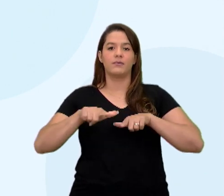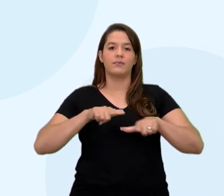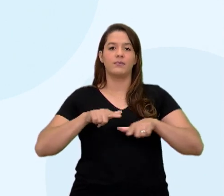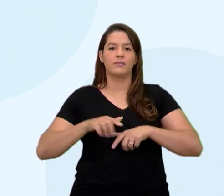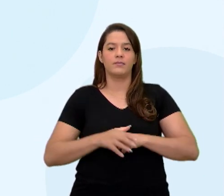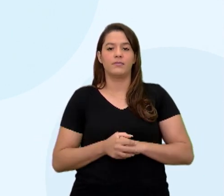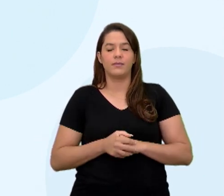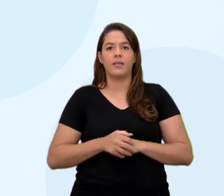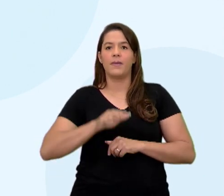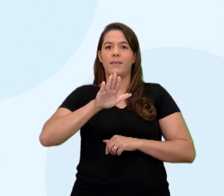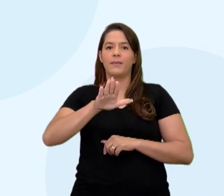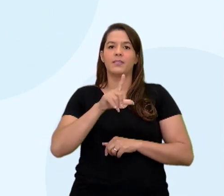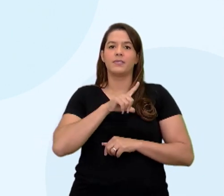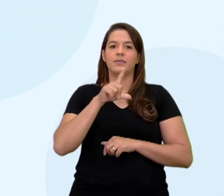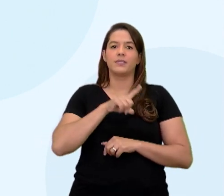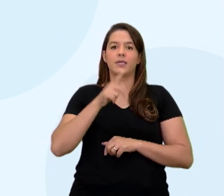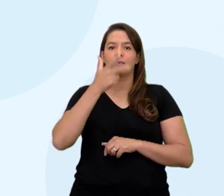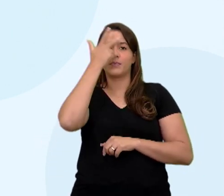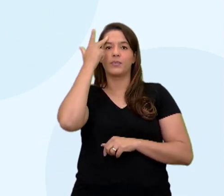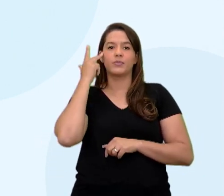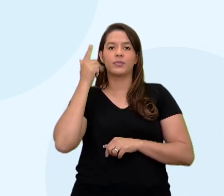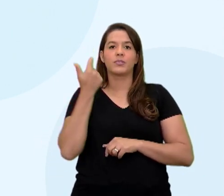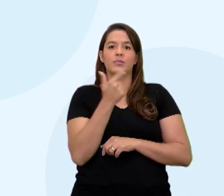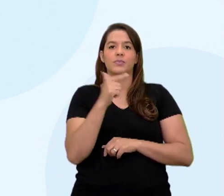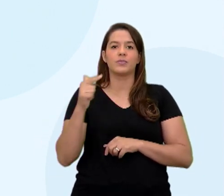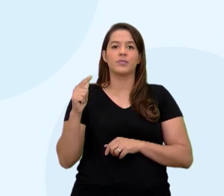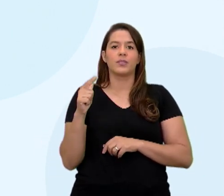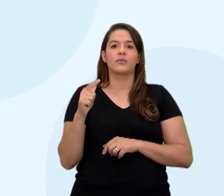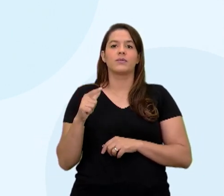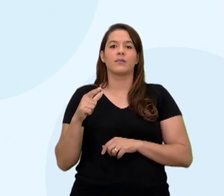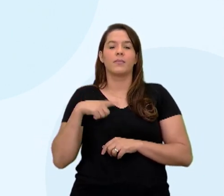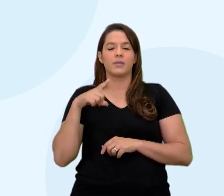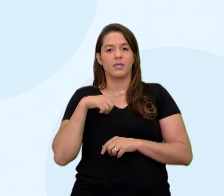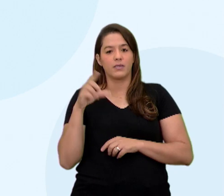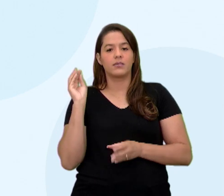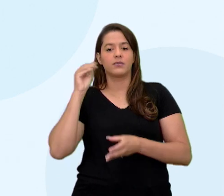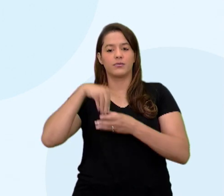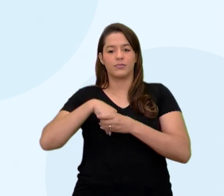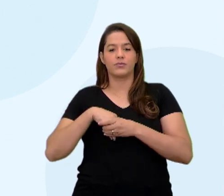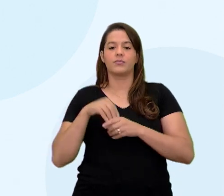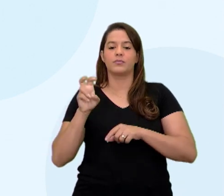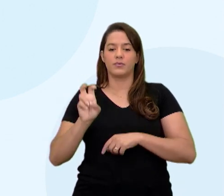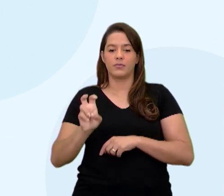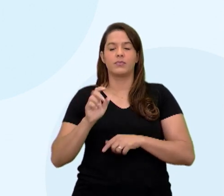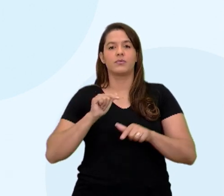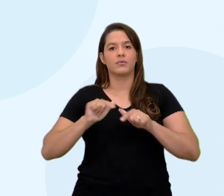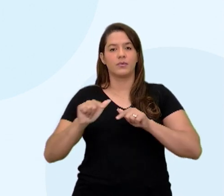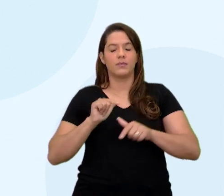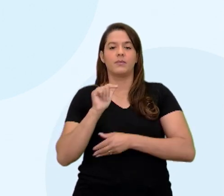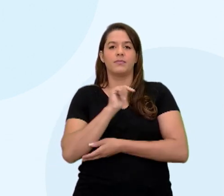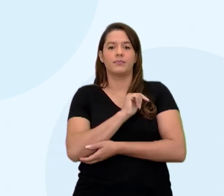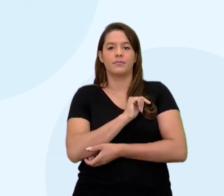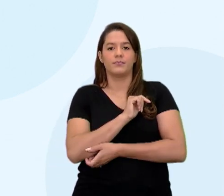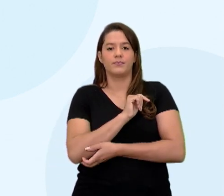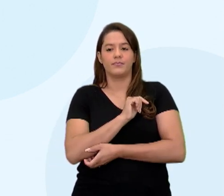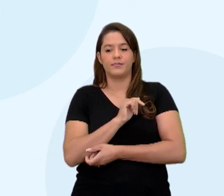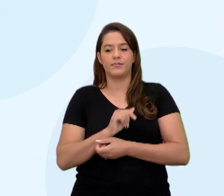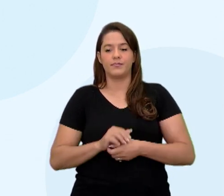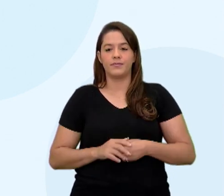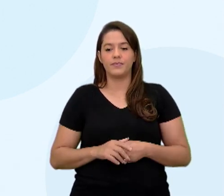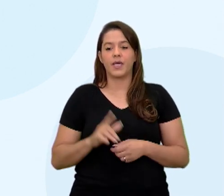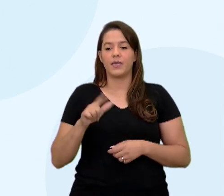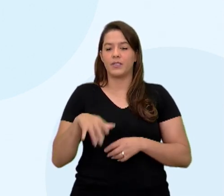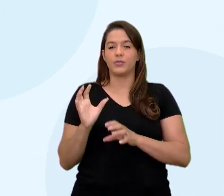Exatamente. Mas tem uma pessoa sem ocupação. Tudo bem, mas ela está na força de trabalho. Então ela conta. Sim. Ok? A gente